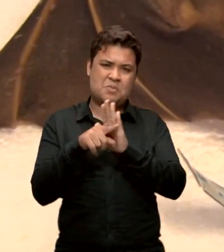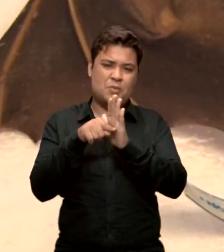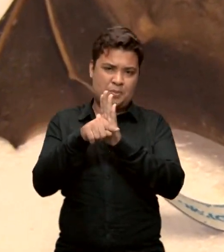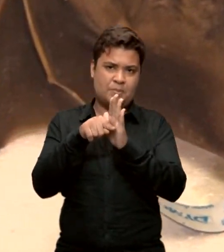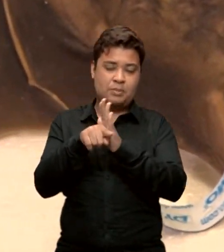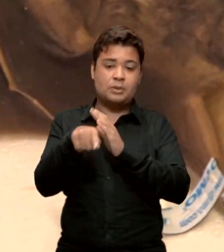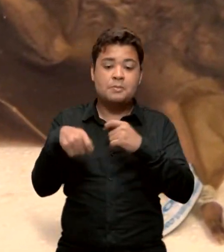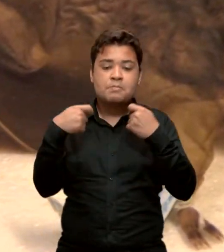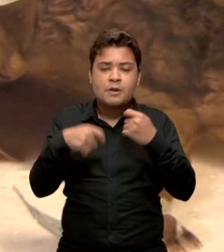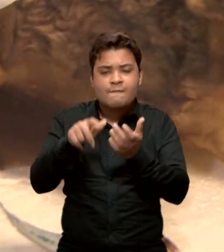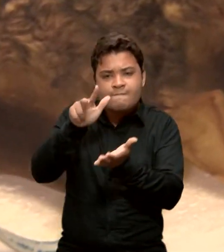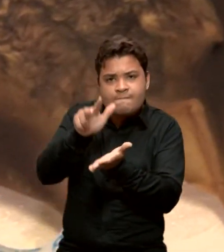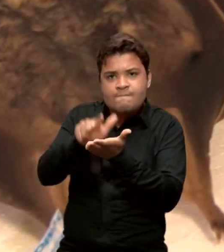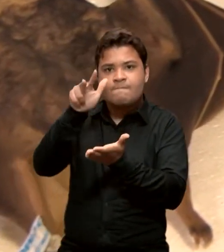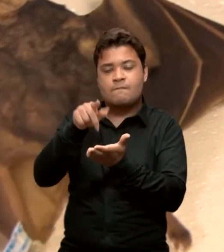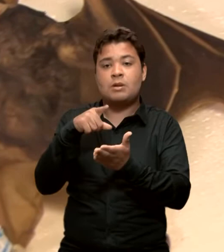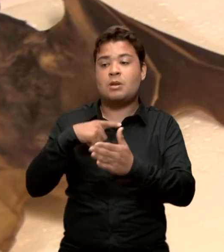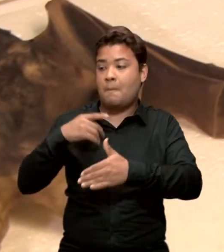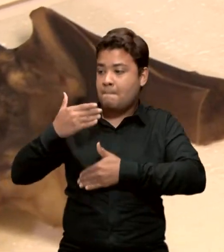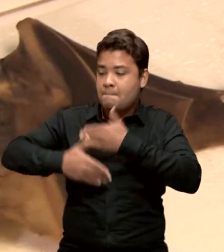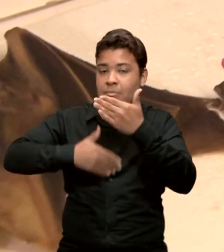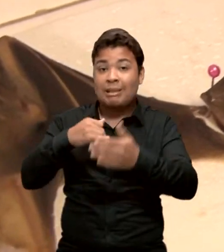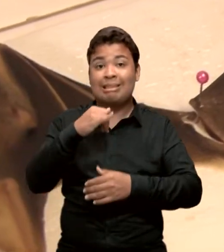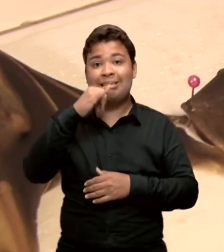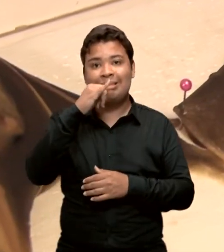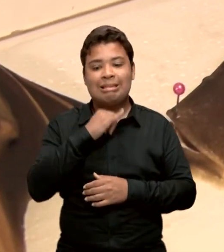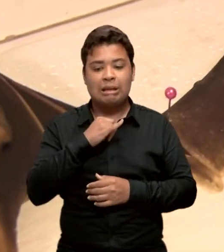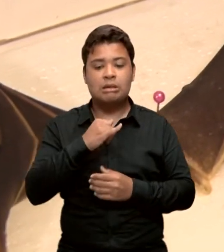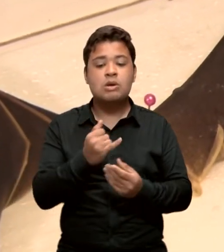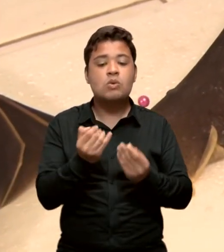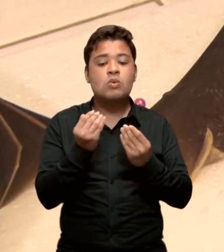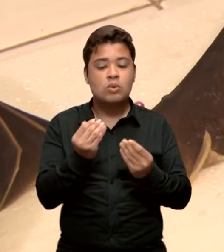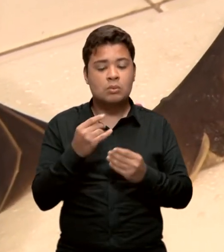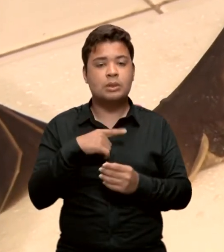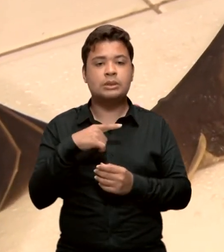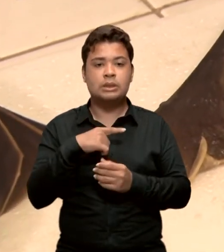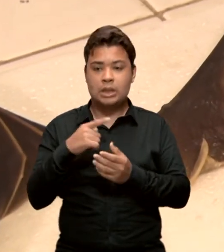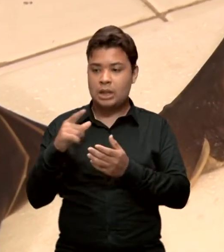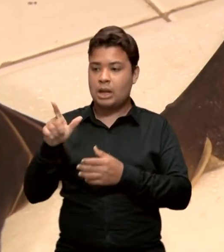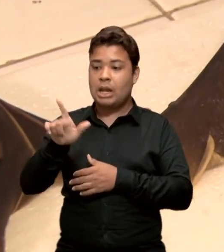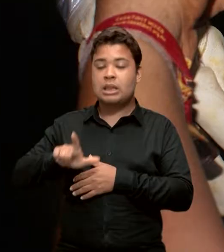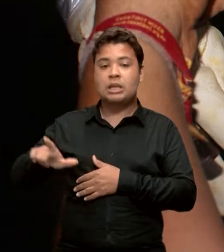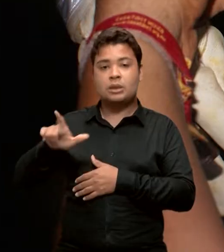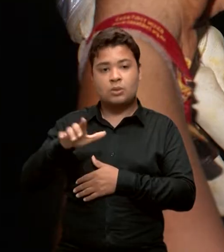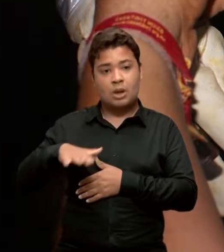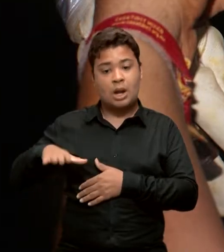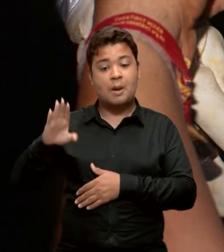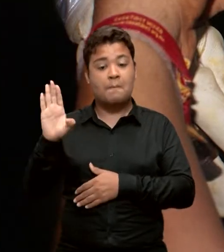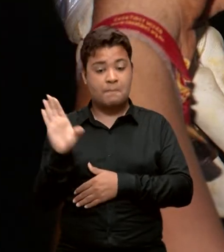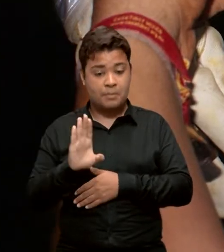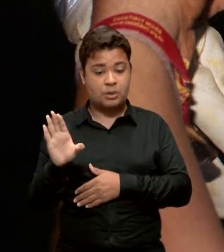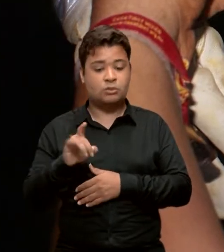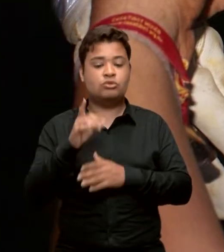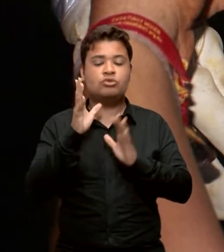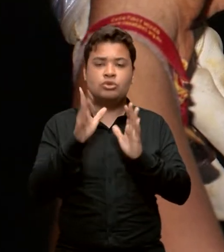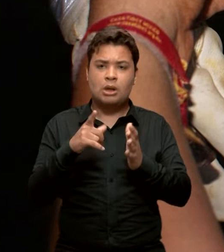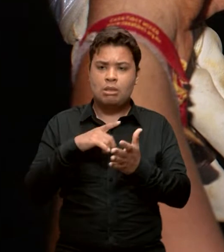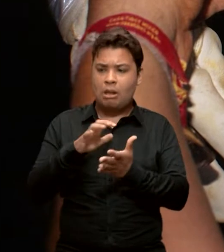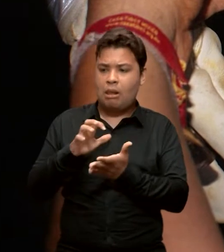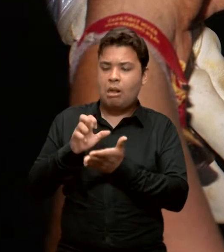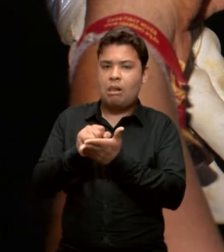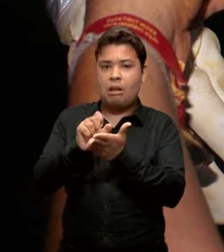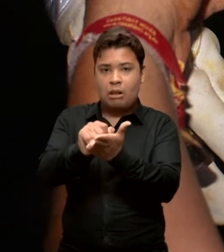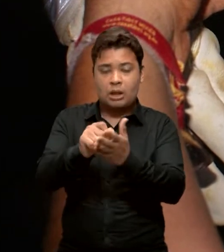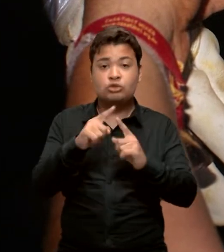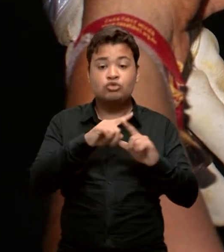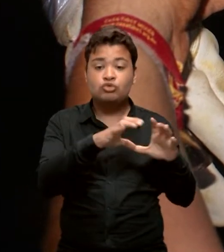necessário validá-los num processo de teste. Isso é feito com auxílio da literatura biológica, que já registra categorias